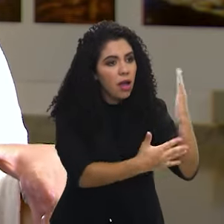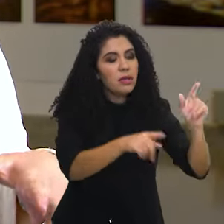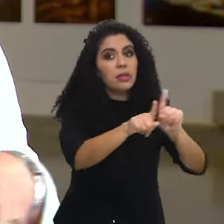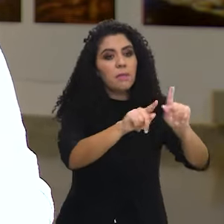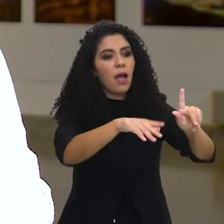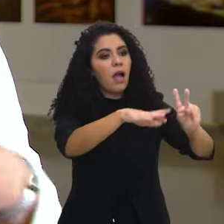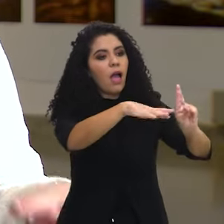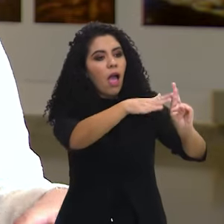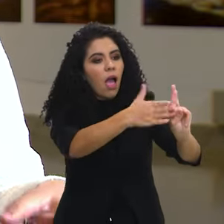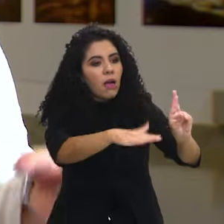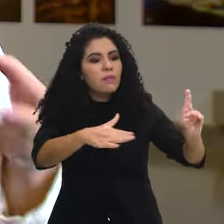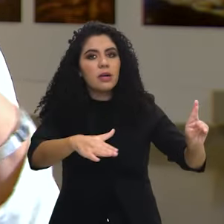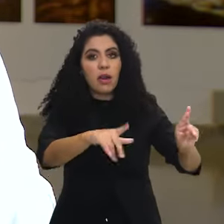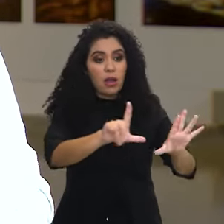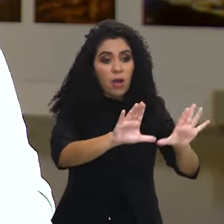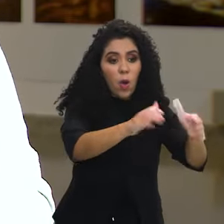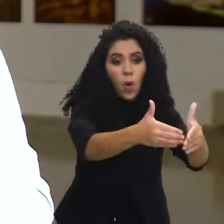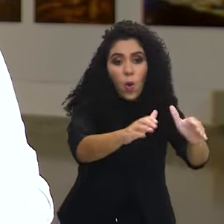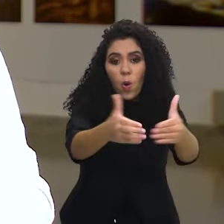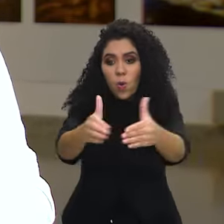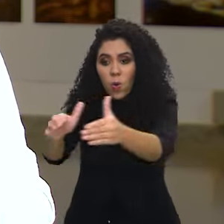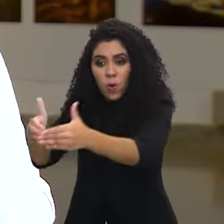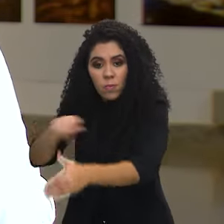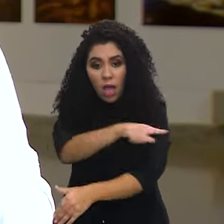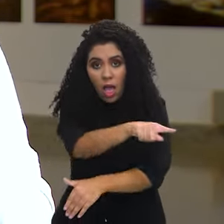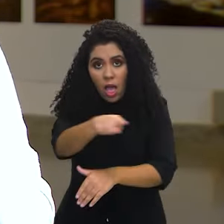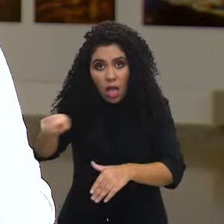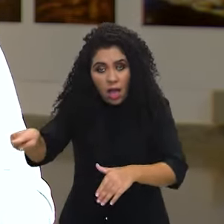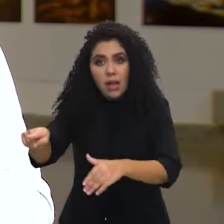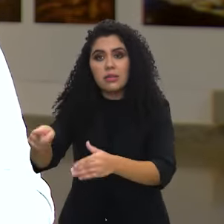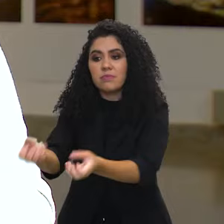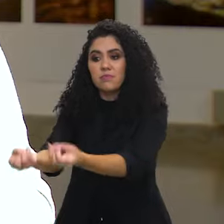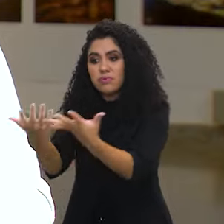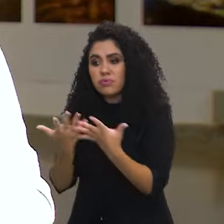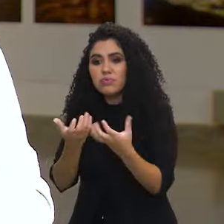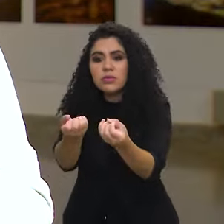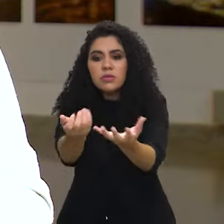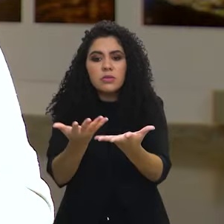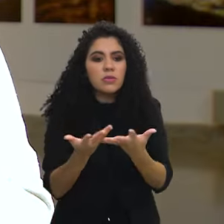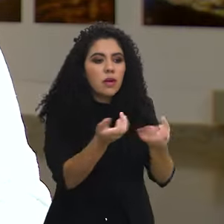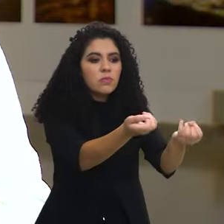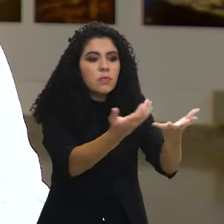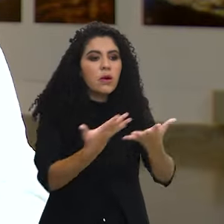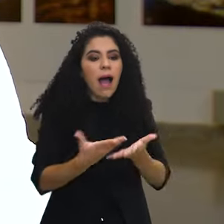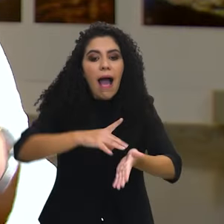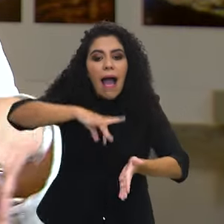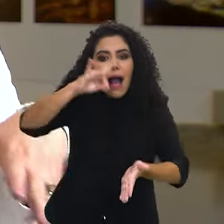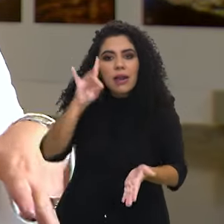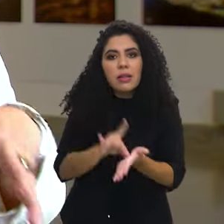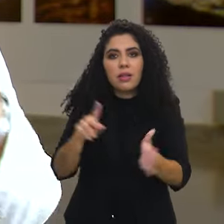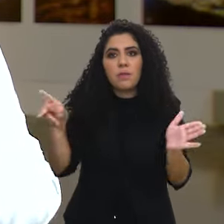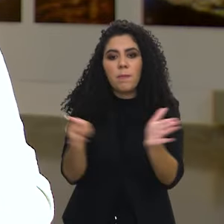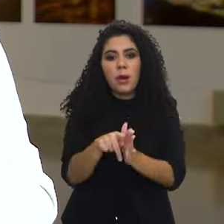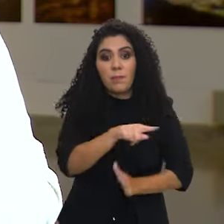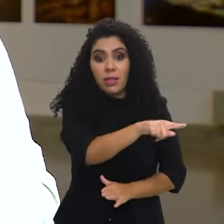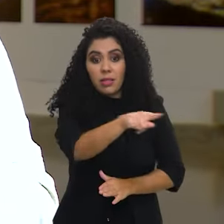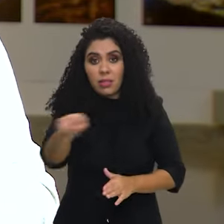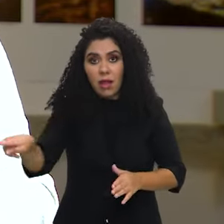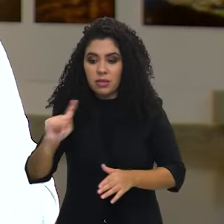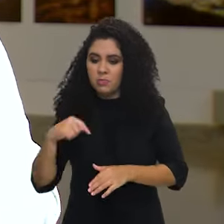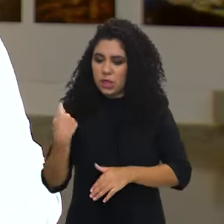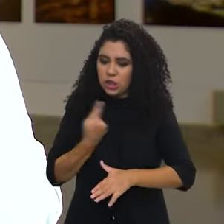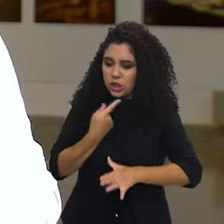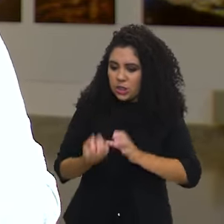são mulheres das comunidades que vão participar ajudar trazer a sua realidade pensar as políticas para que a gente possa